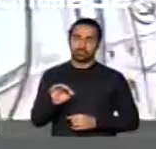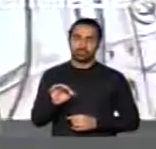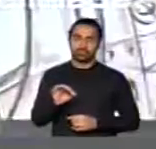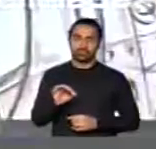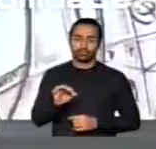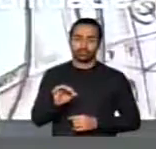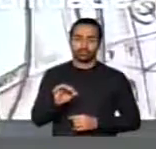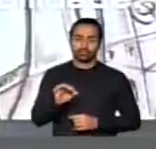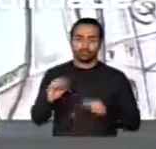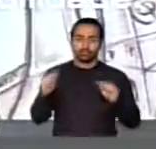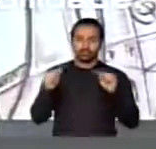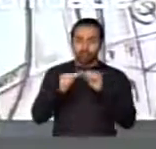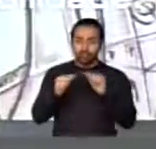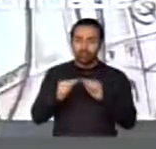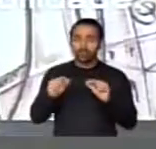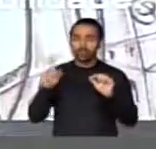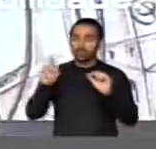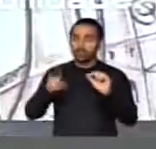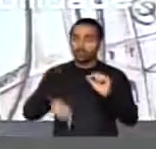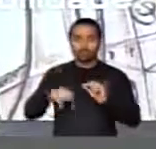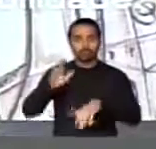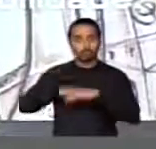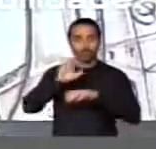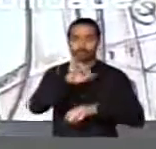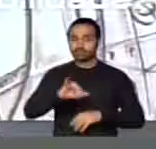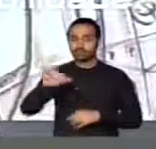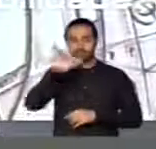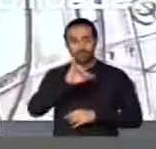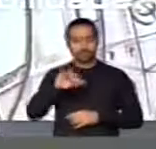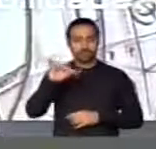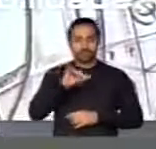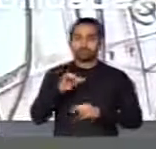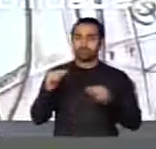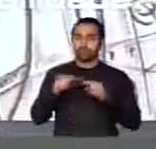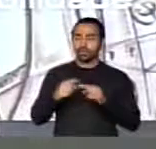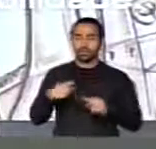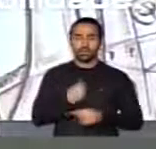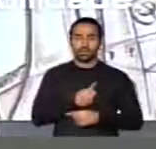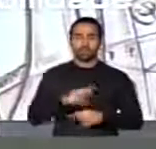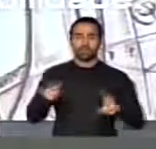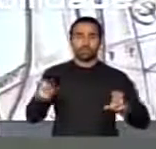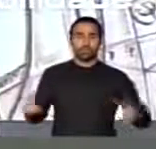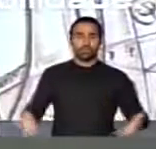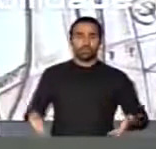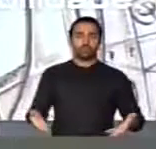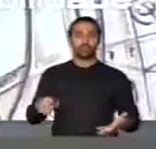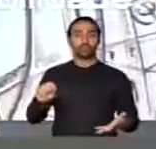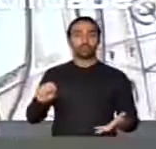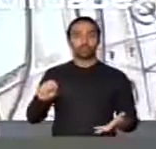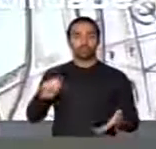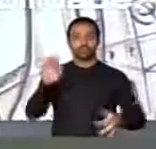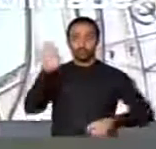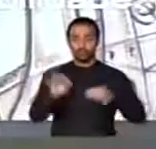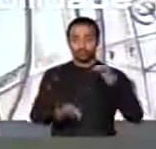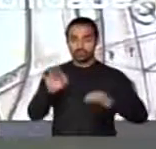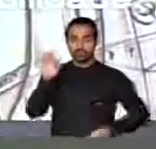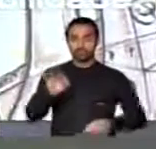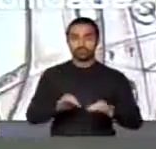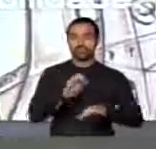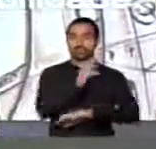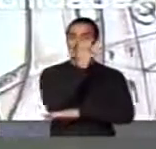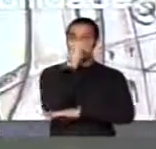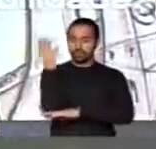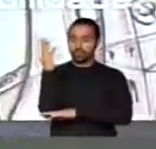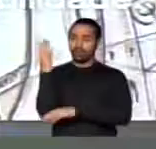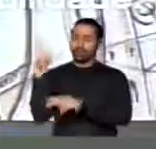que, aliás, é decisivo e fundamental para o nosso tema de hoje, a questão da justiça ambiental com a